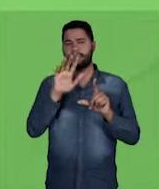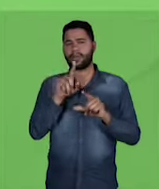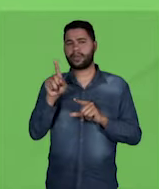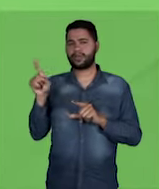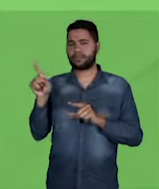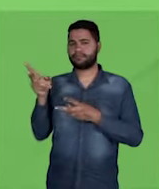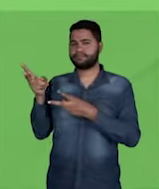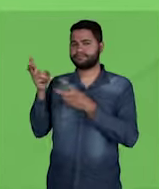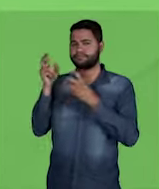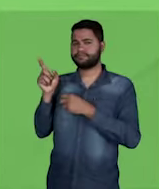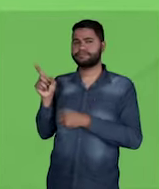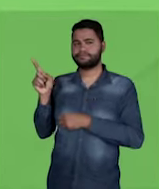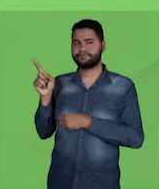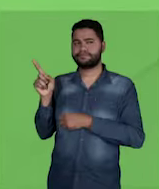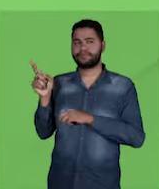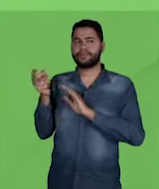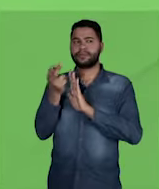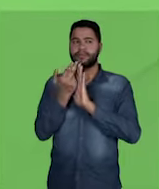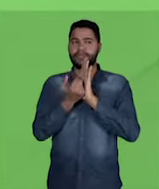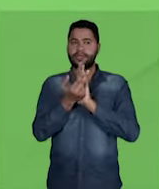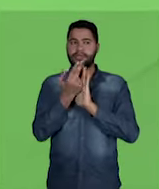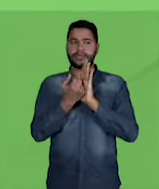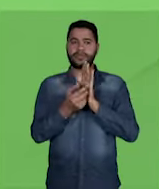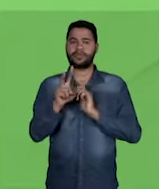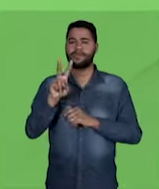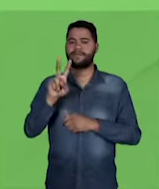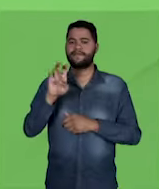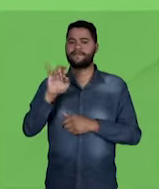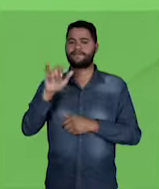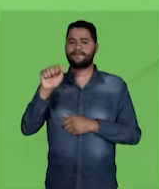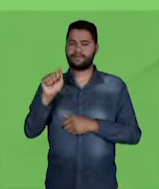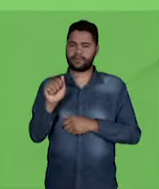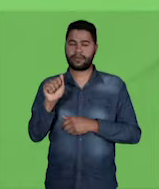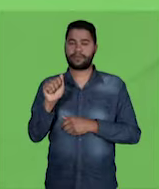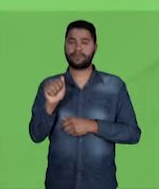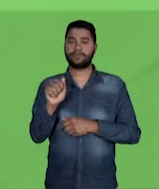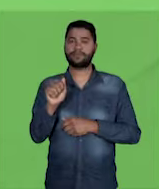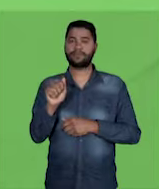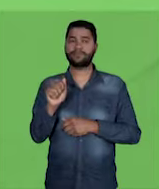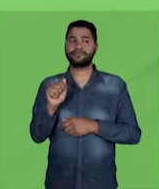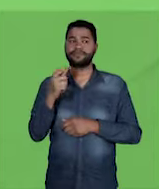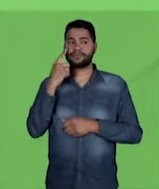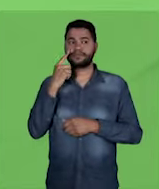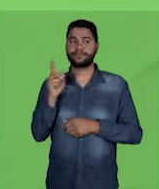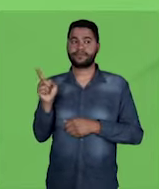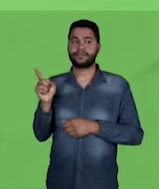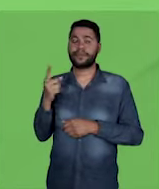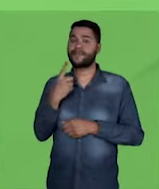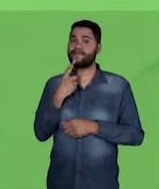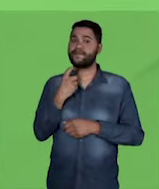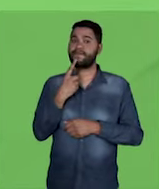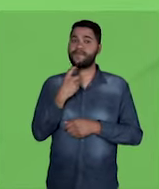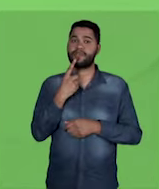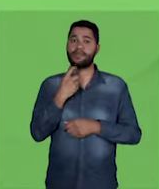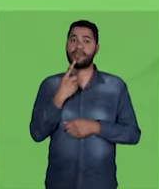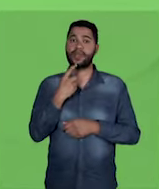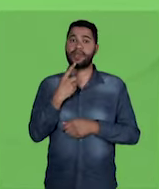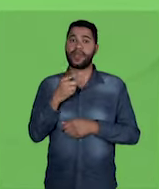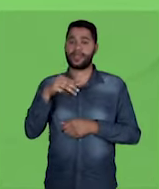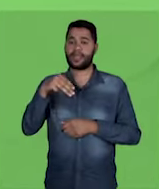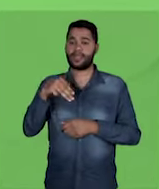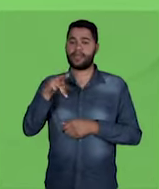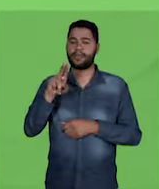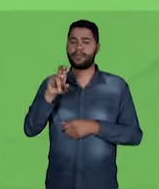ó. Aqui a gente tem o desenho de uma veia. Então, nós temos uma camada aqui, ó, essa camada vermelha é músculo. Aqui